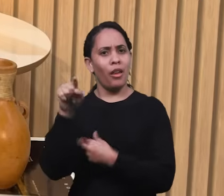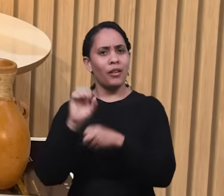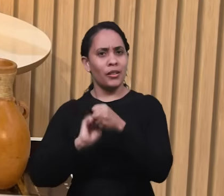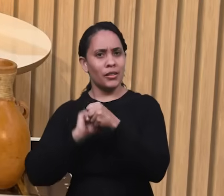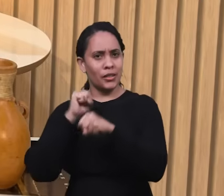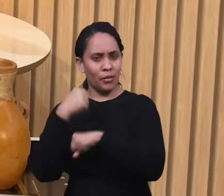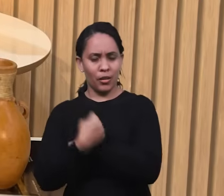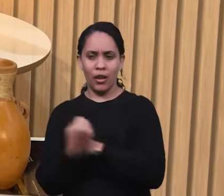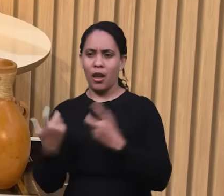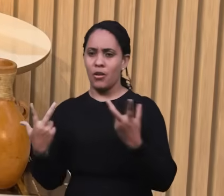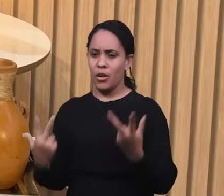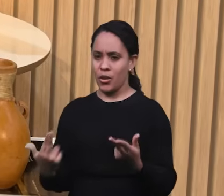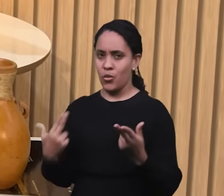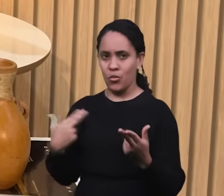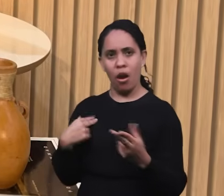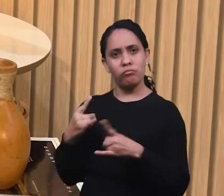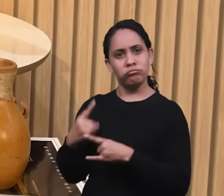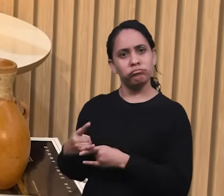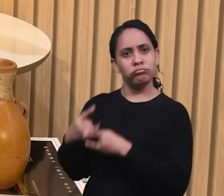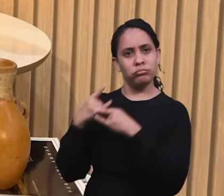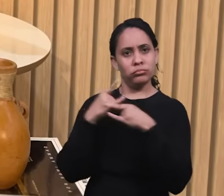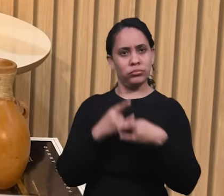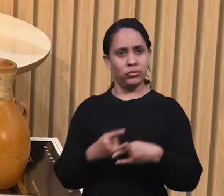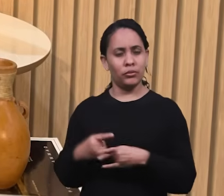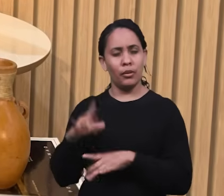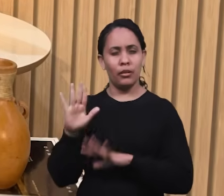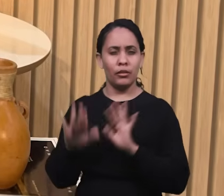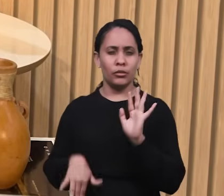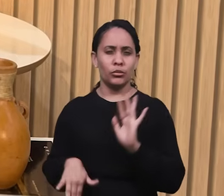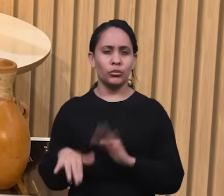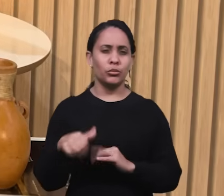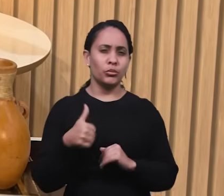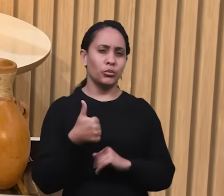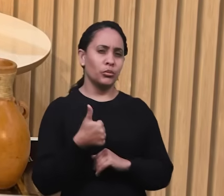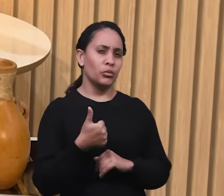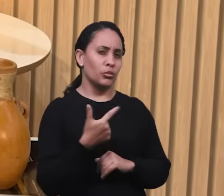semelhantes online, isso em